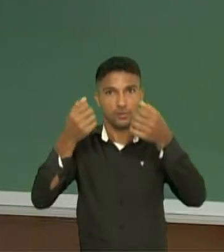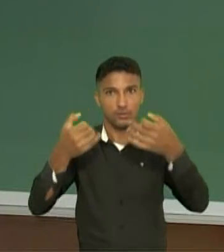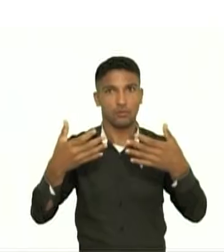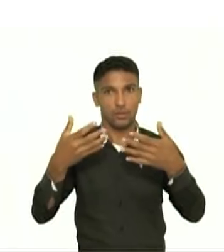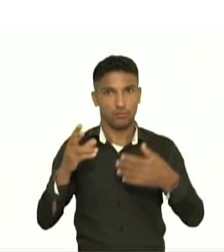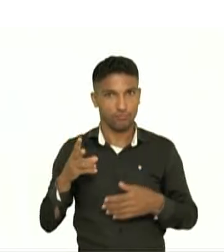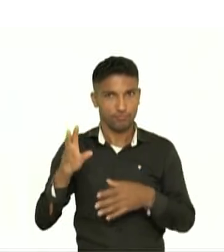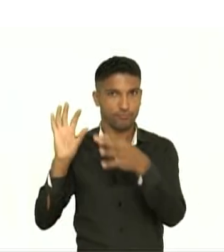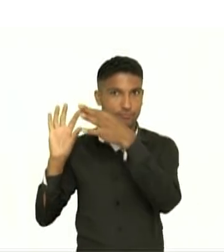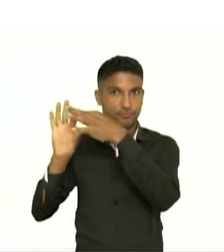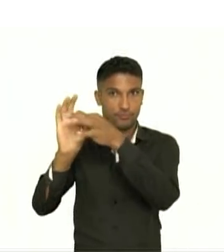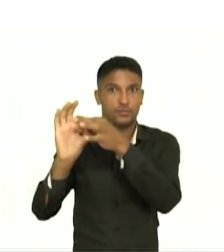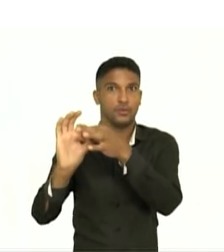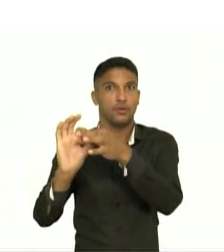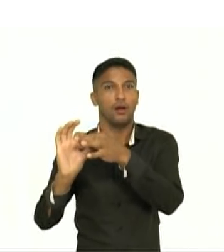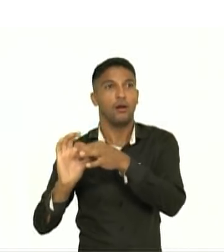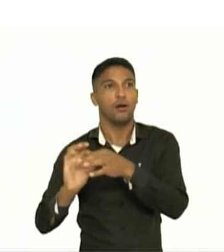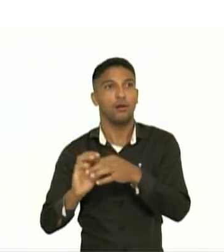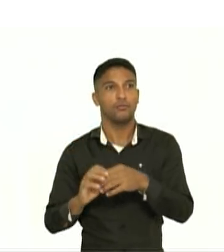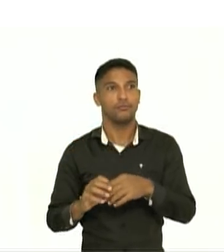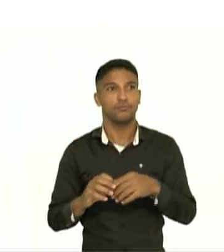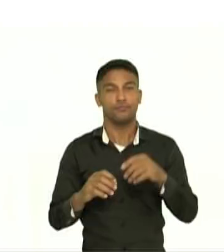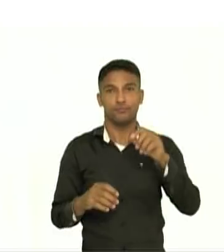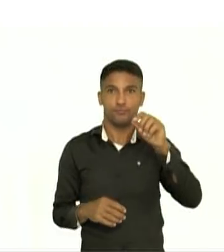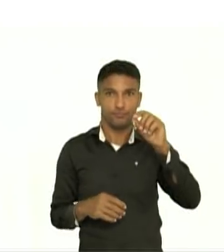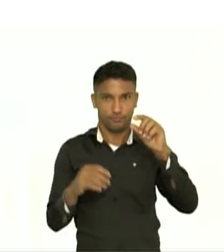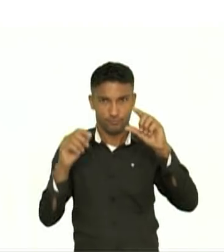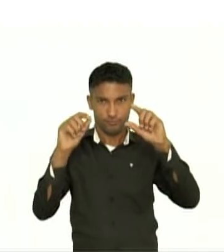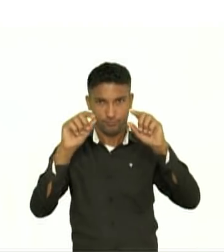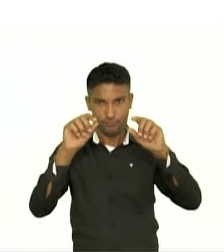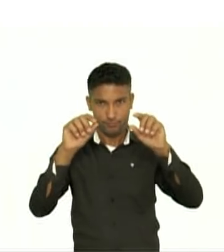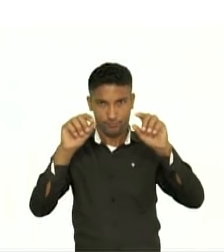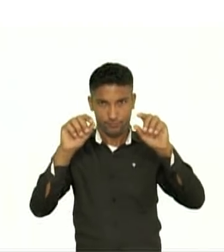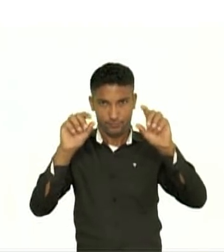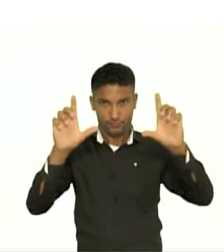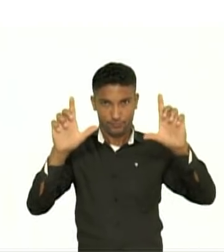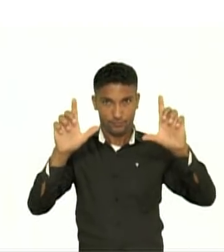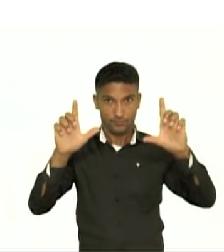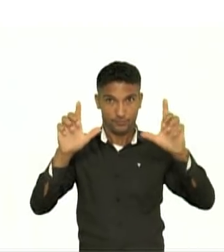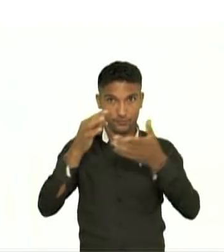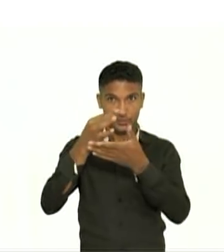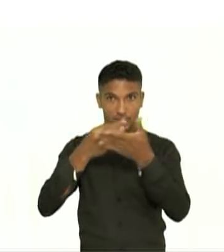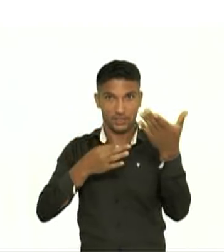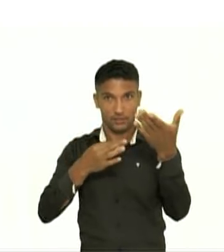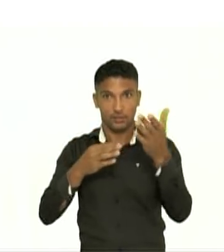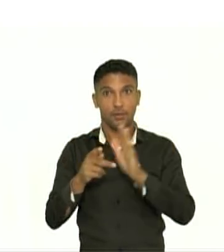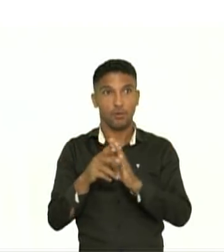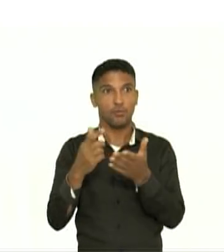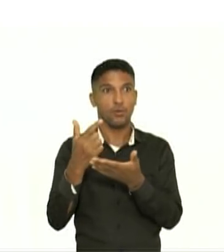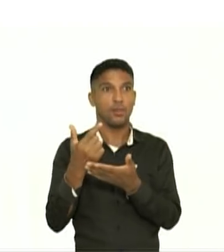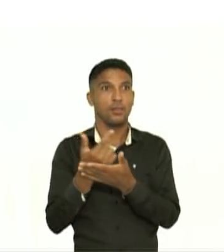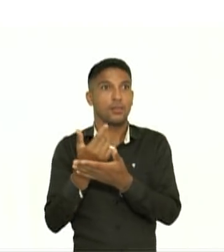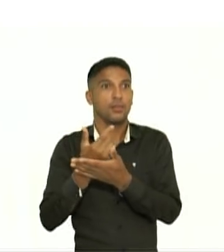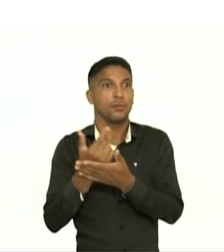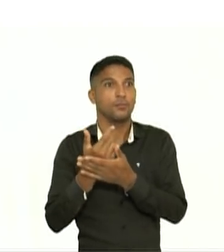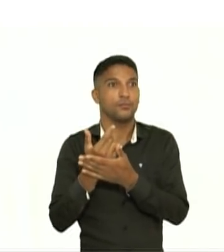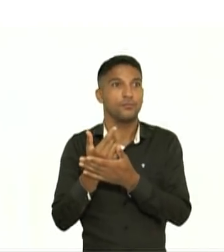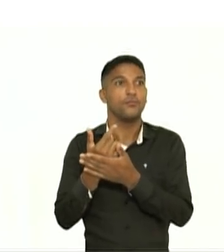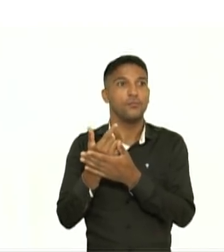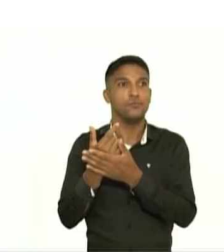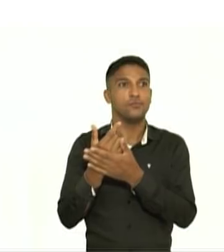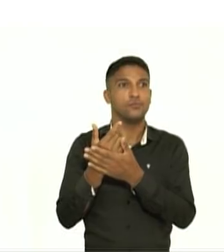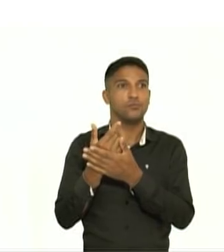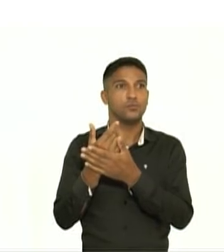sobre grandezas físicas, certo? E eu peguei esse trecho aqui de um livro chamado Halliday, certo? E ele